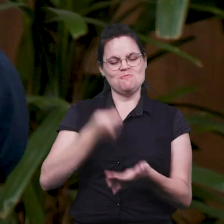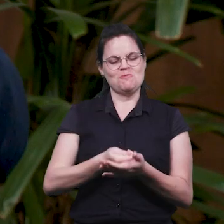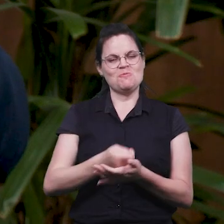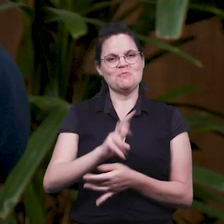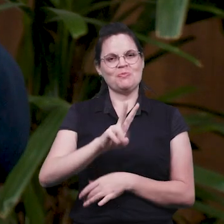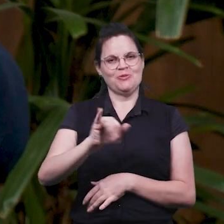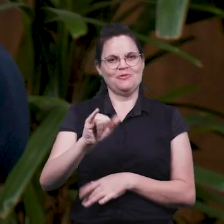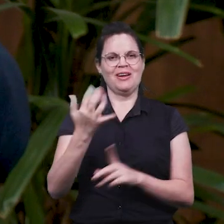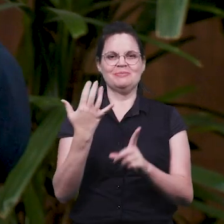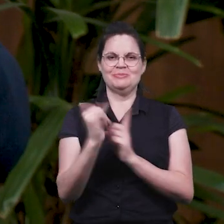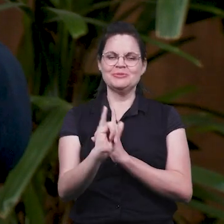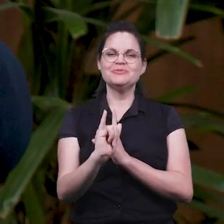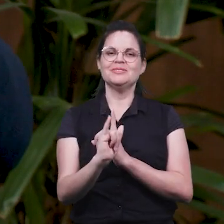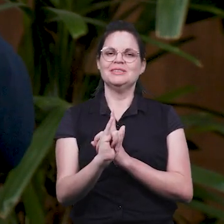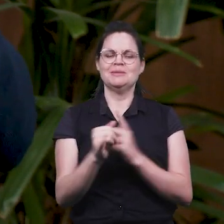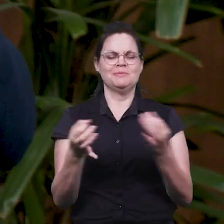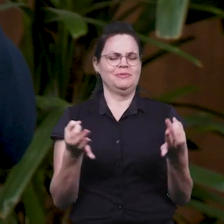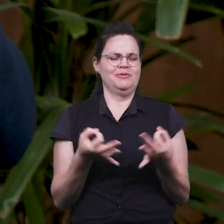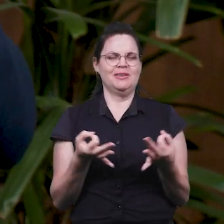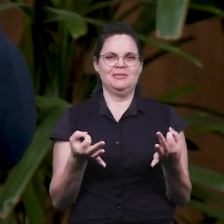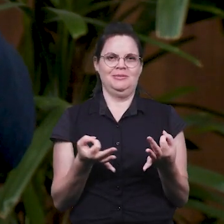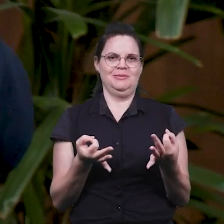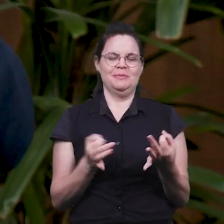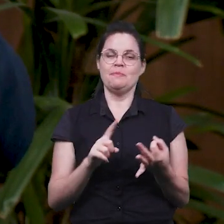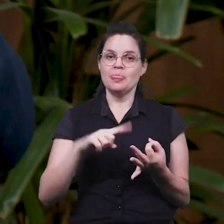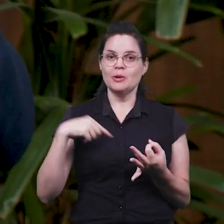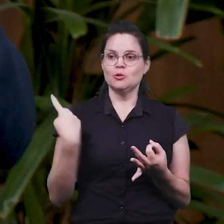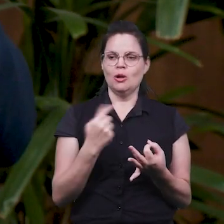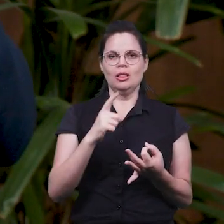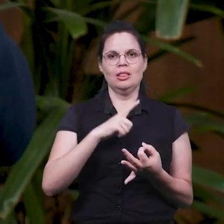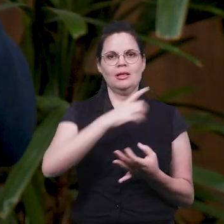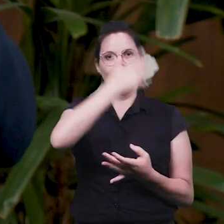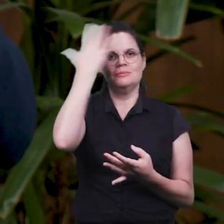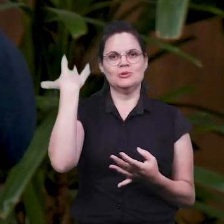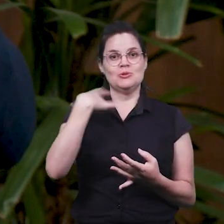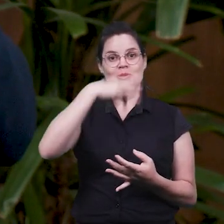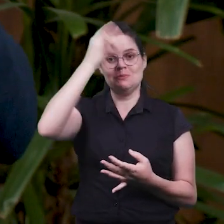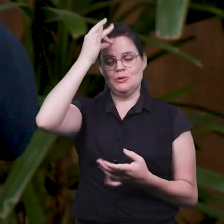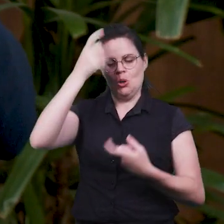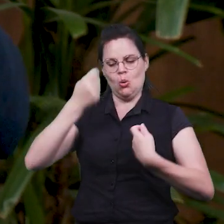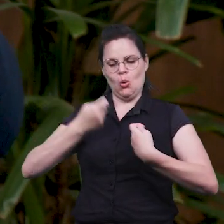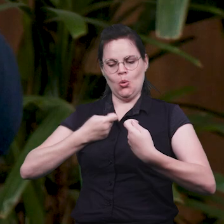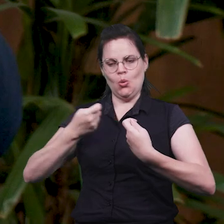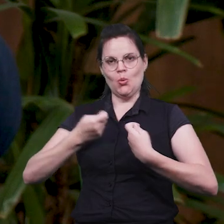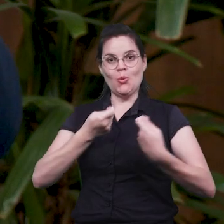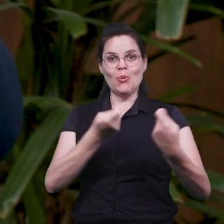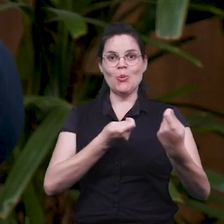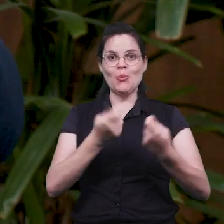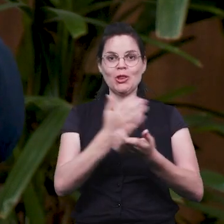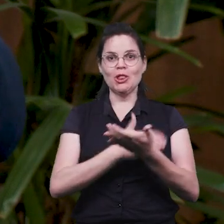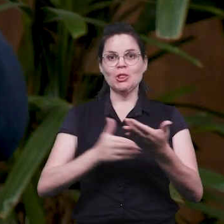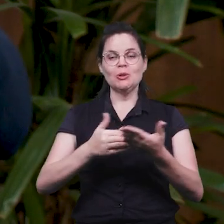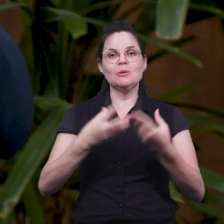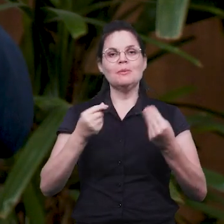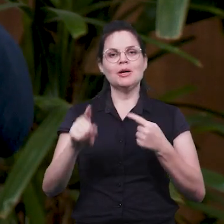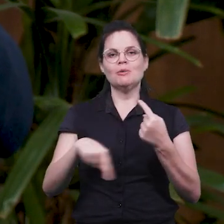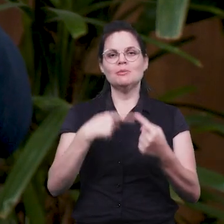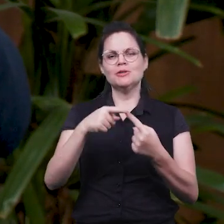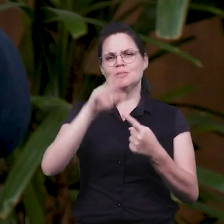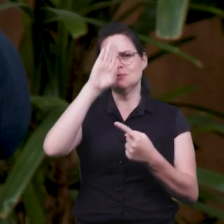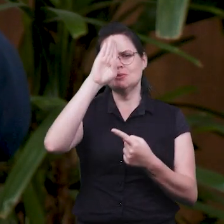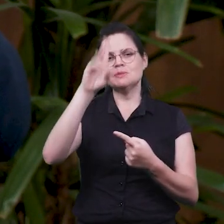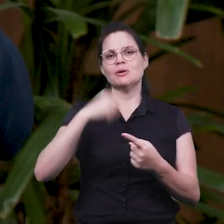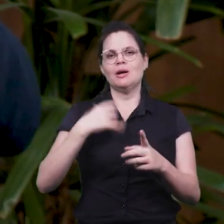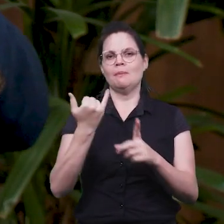né? Da profecia. Então nós fomos conduzidos para que toda a profecia se cumpra. Então nós